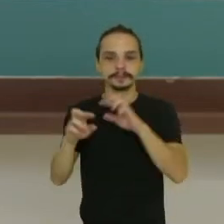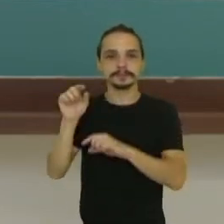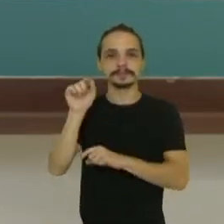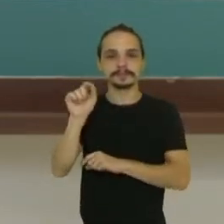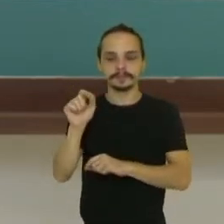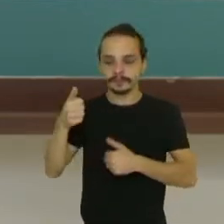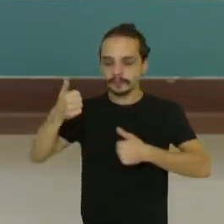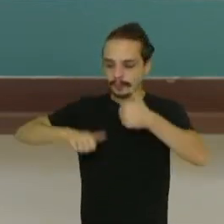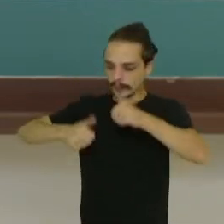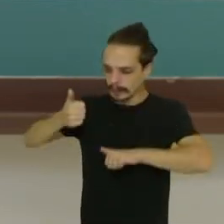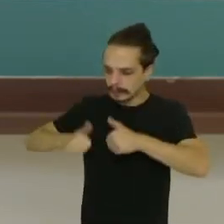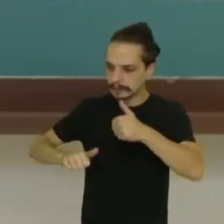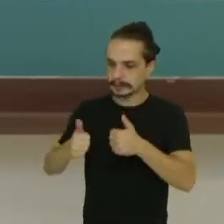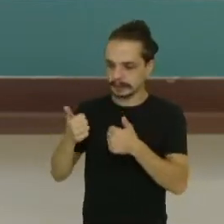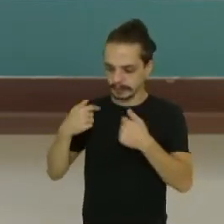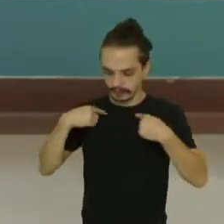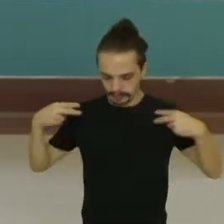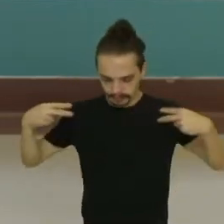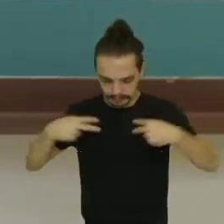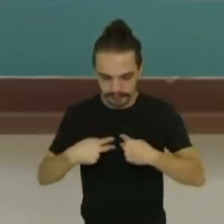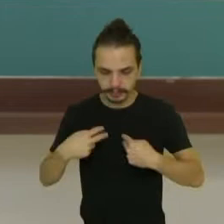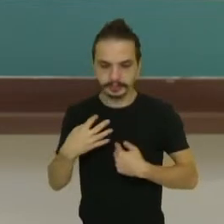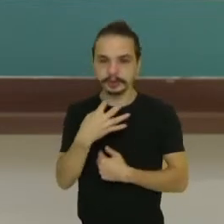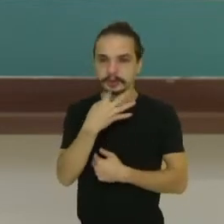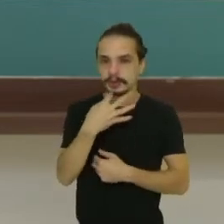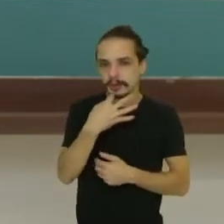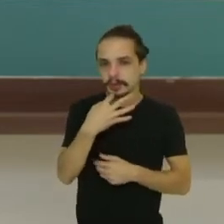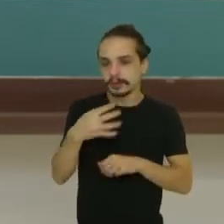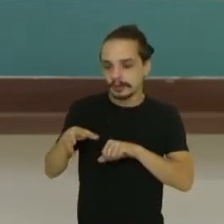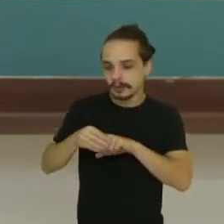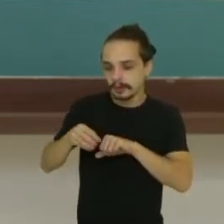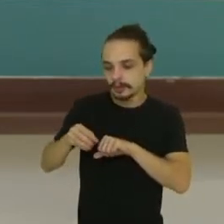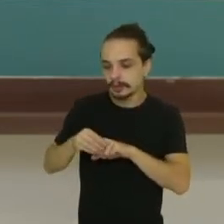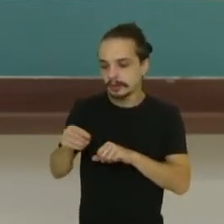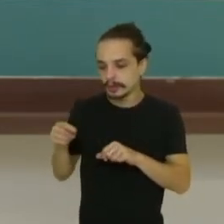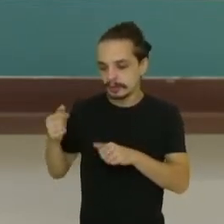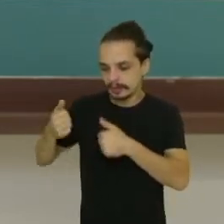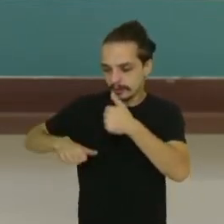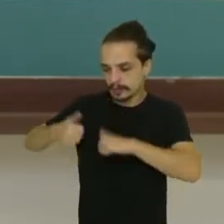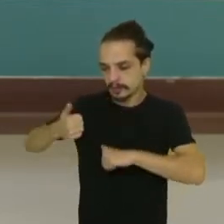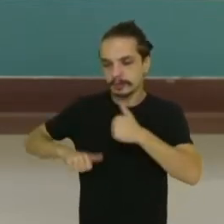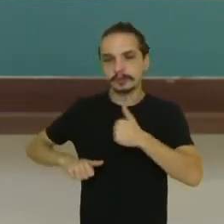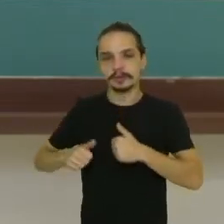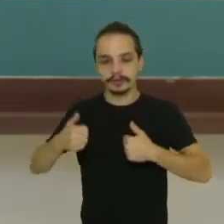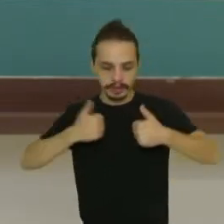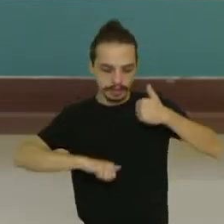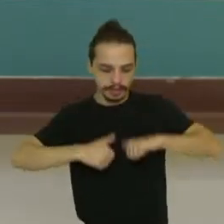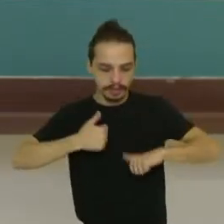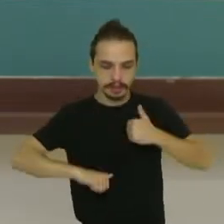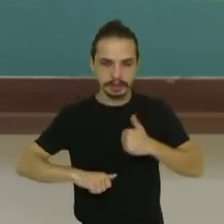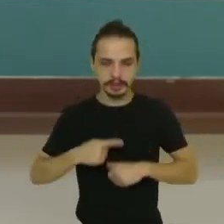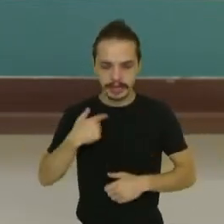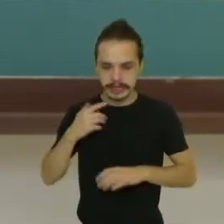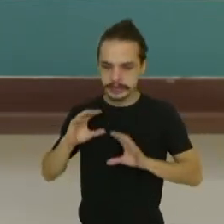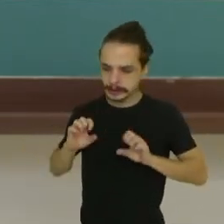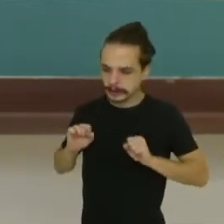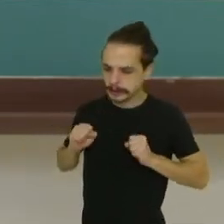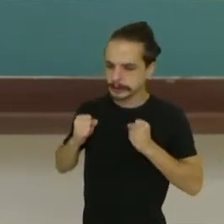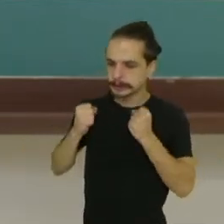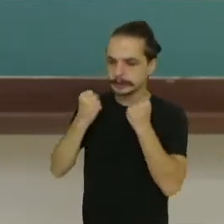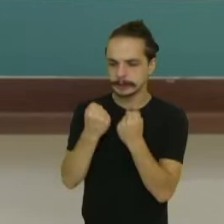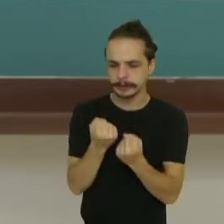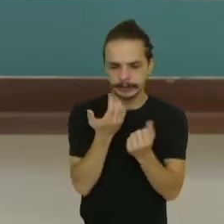processo de avaliação de autoconhecimento de auto-avaliação e saber se todo aquele nosso esforço